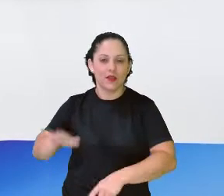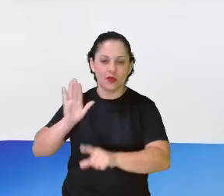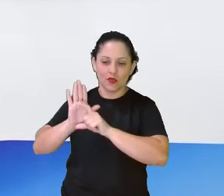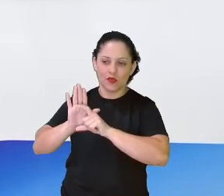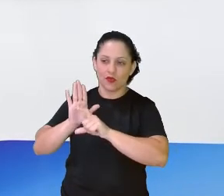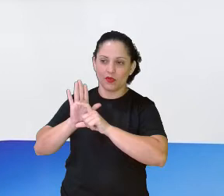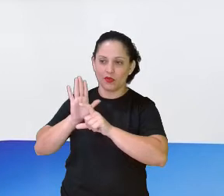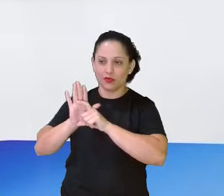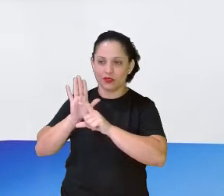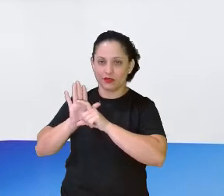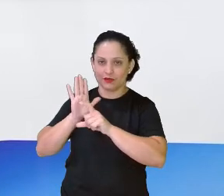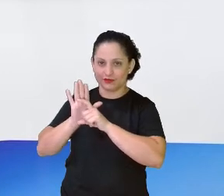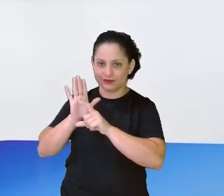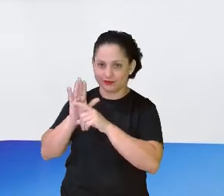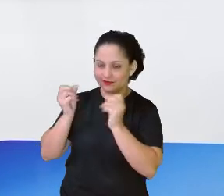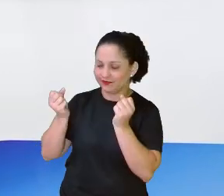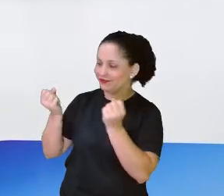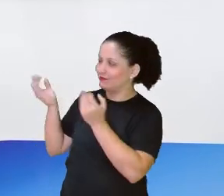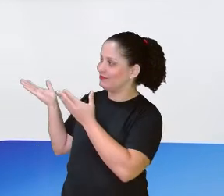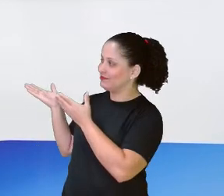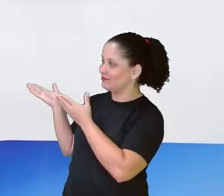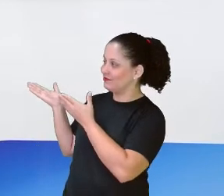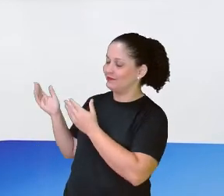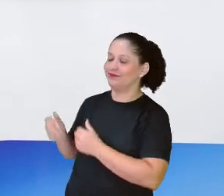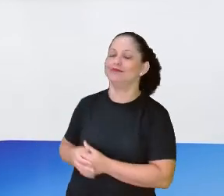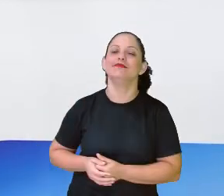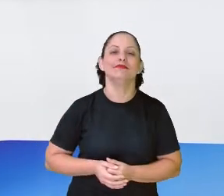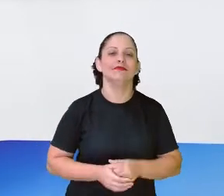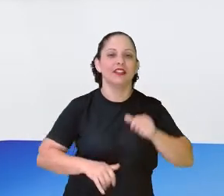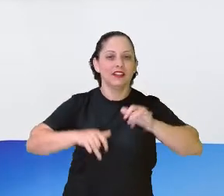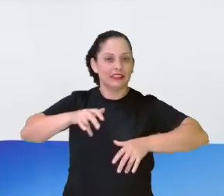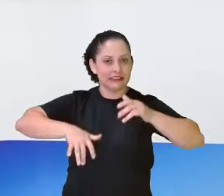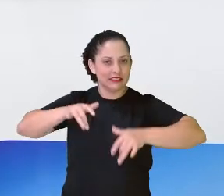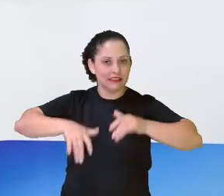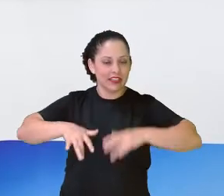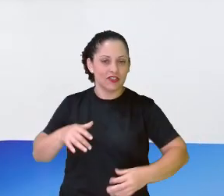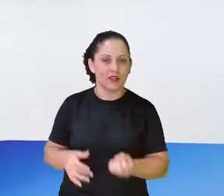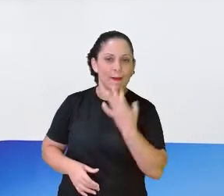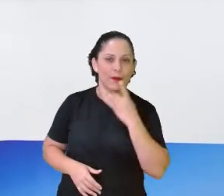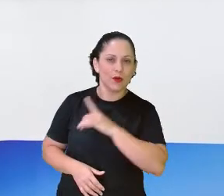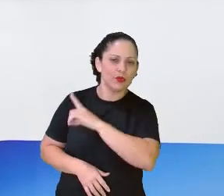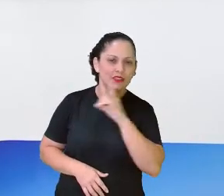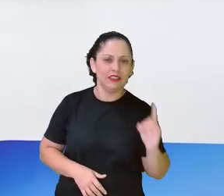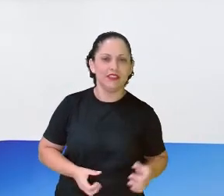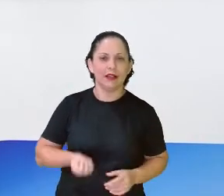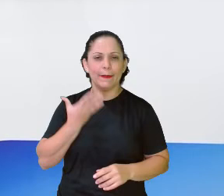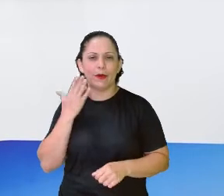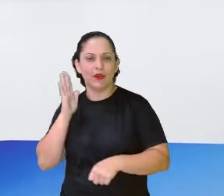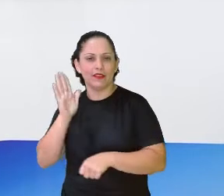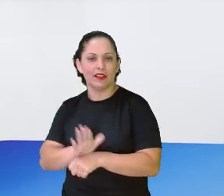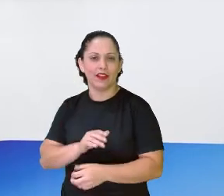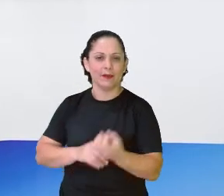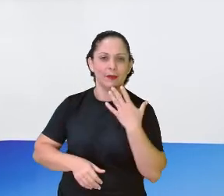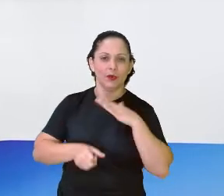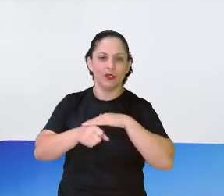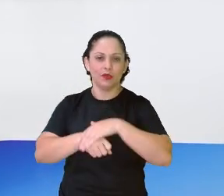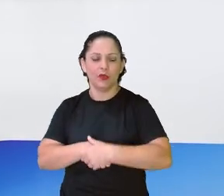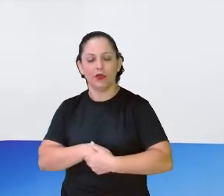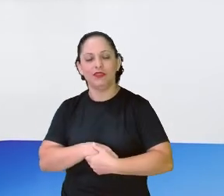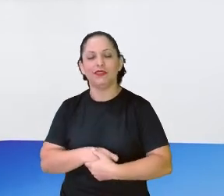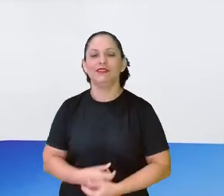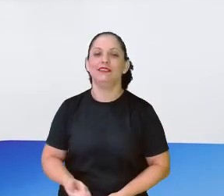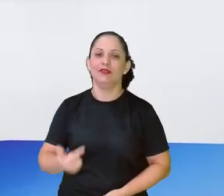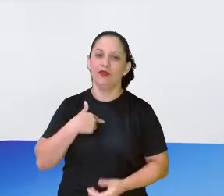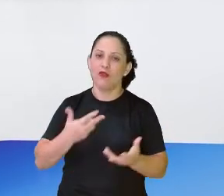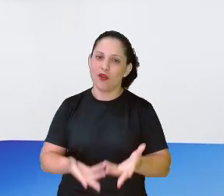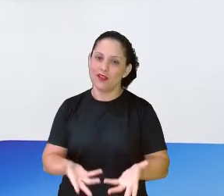vai aparecer na tua telinha. Já manda a tua mensagem de bom dia, boa tarde, boa noite, como vai? Que eu